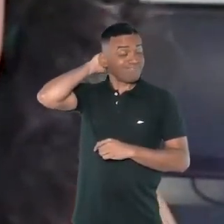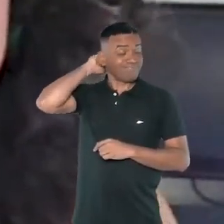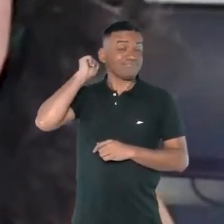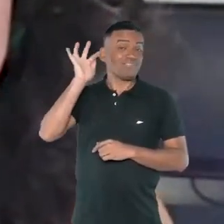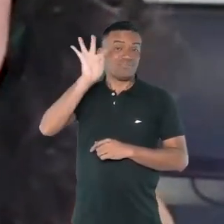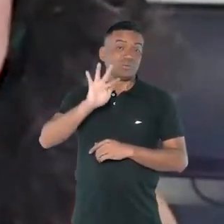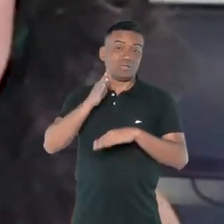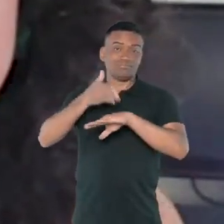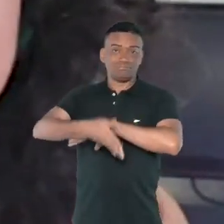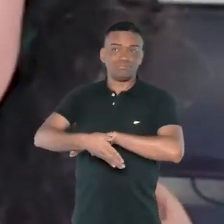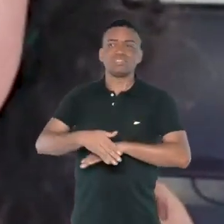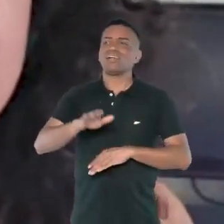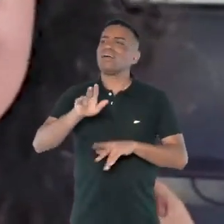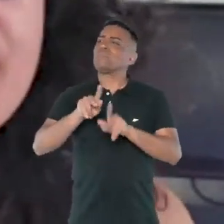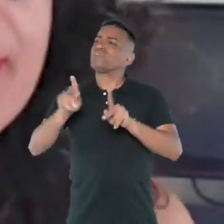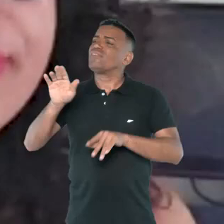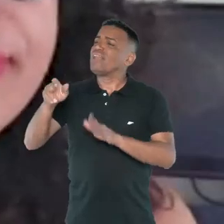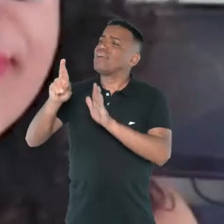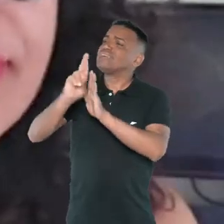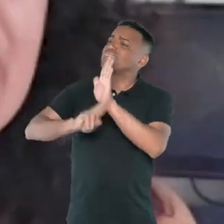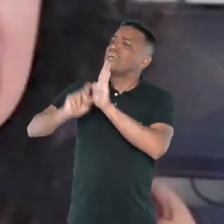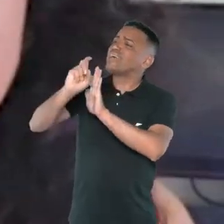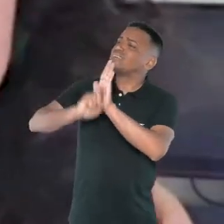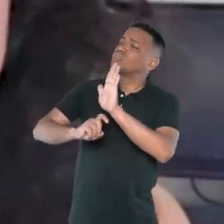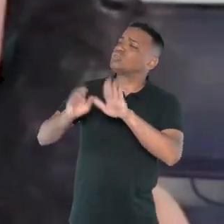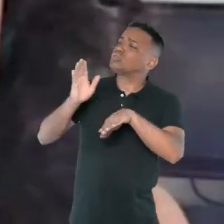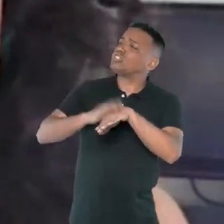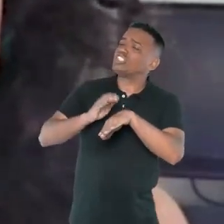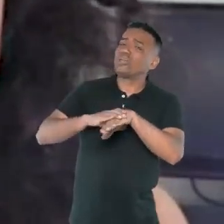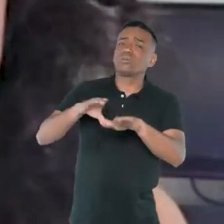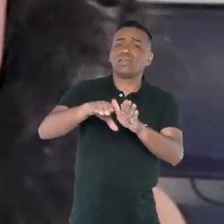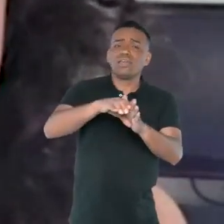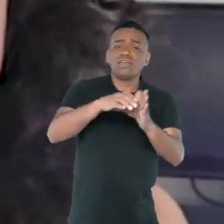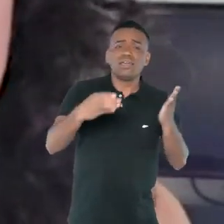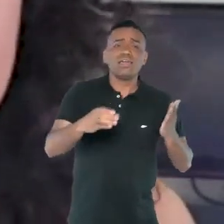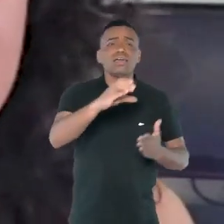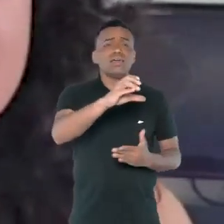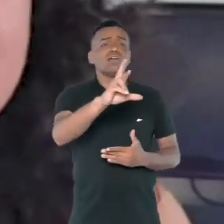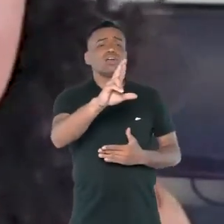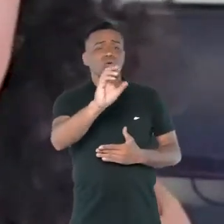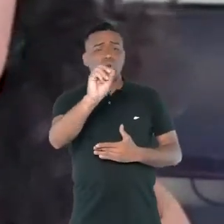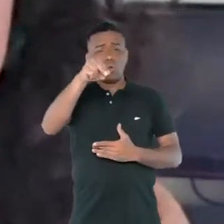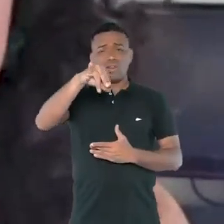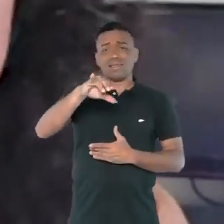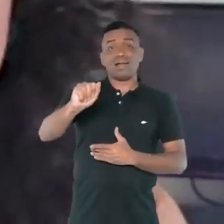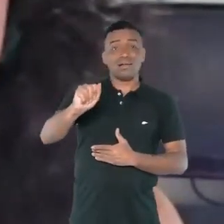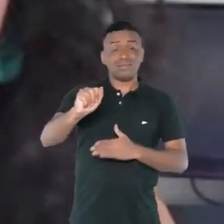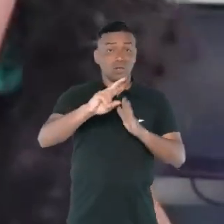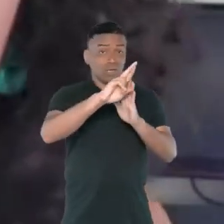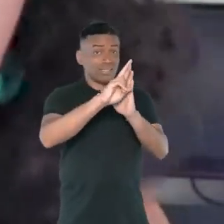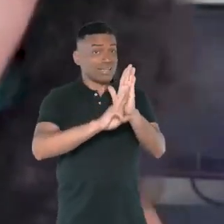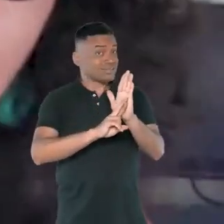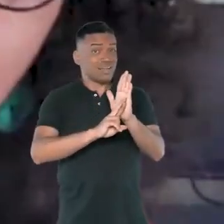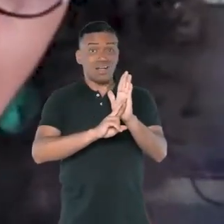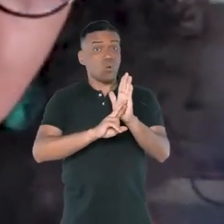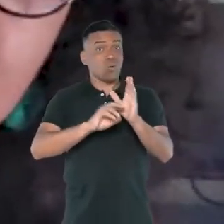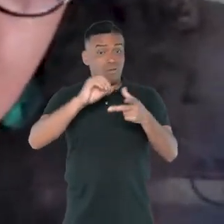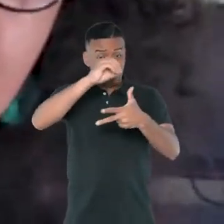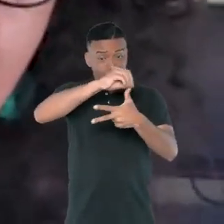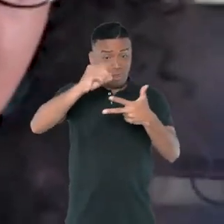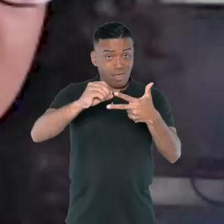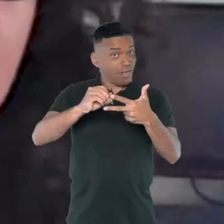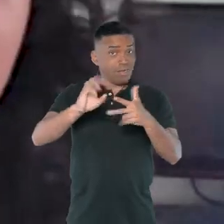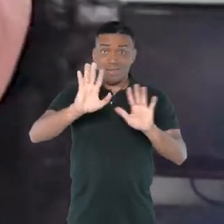vestibular. E eu lembro que quando eu escrevi a redação, a minha professora falava assim, Lavínia, você tem um estilo muito crônica,